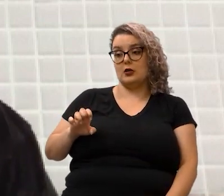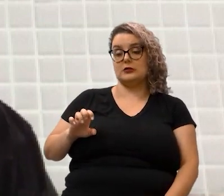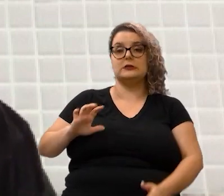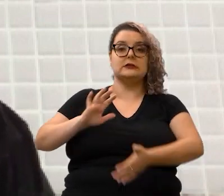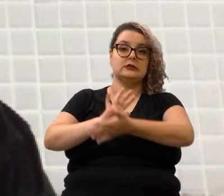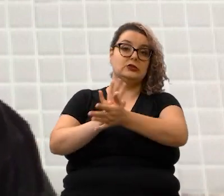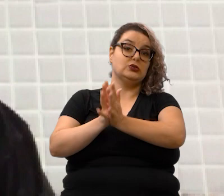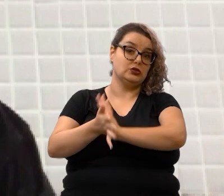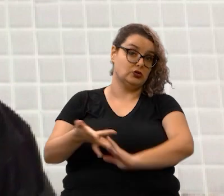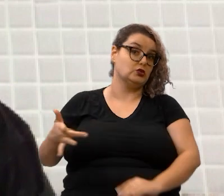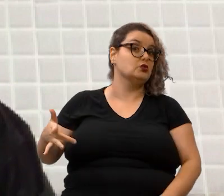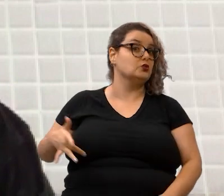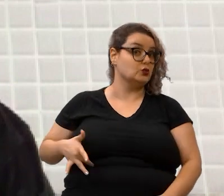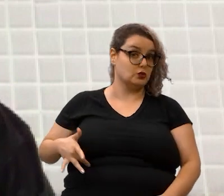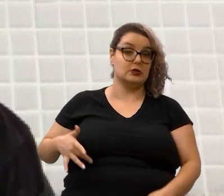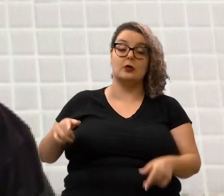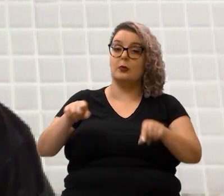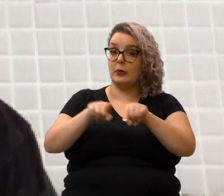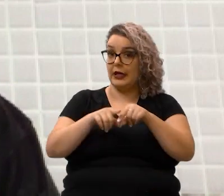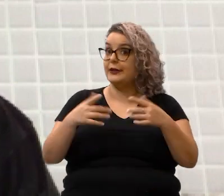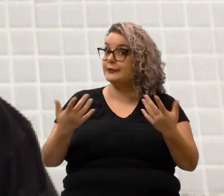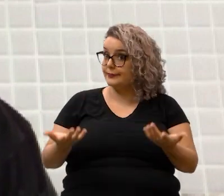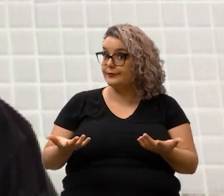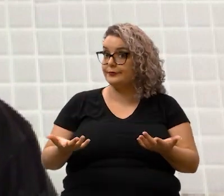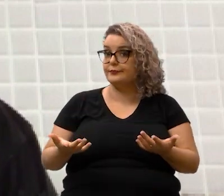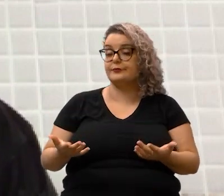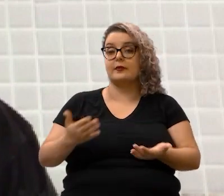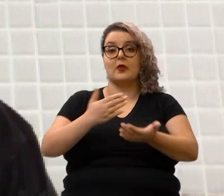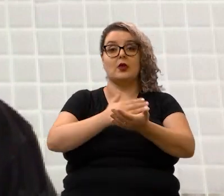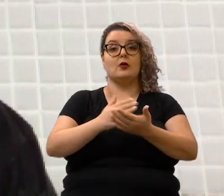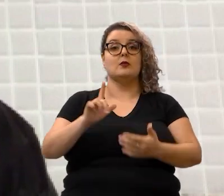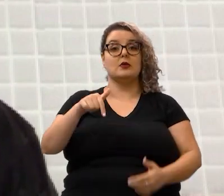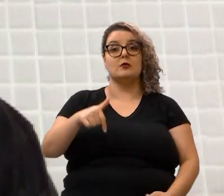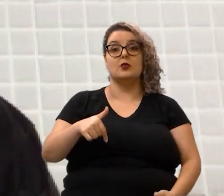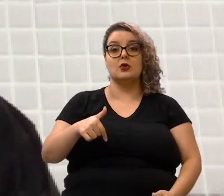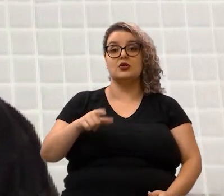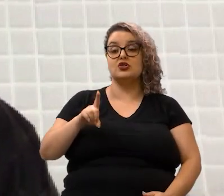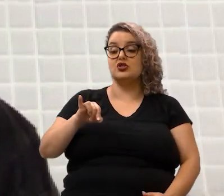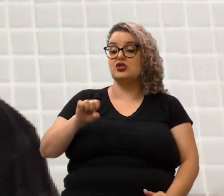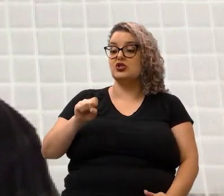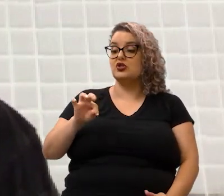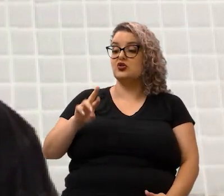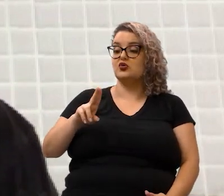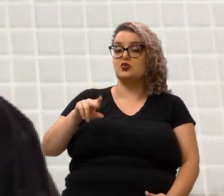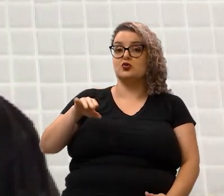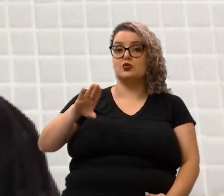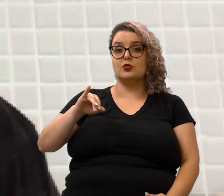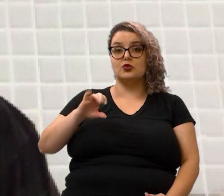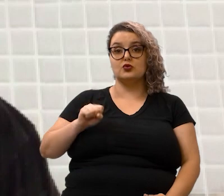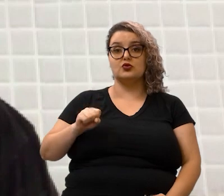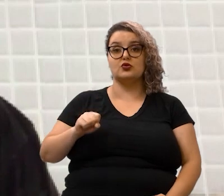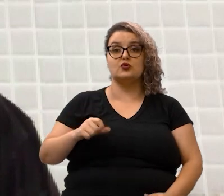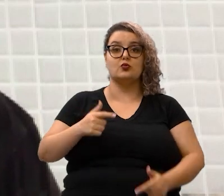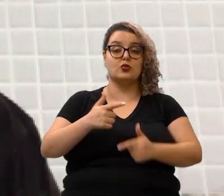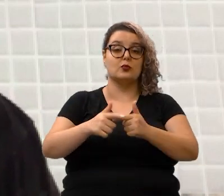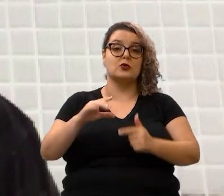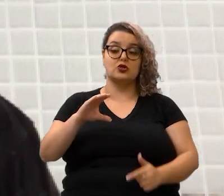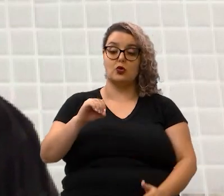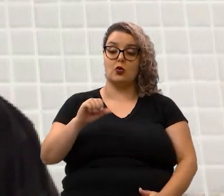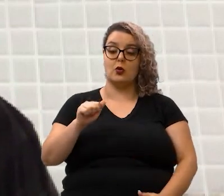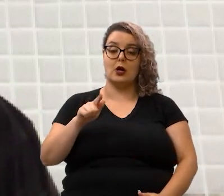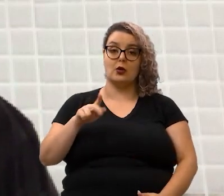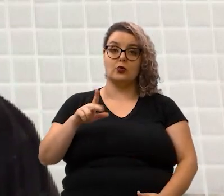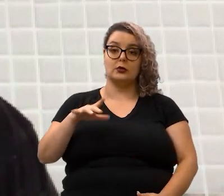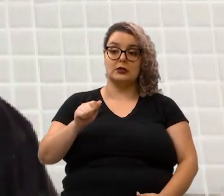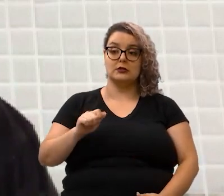ele destrói o fígado também, né? Então, o paciente começa a ter depois distúrbios de coagulação, né? Eu